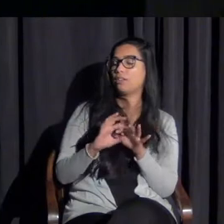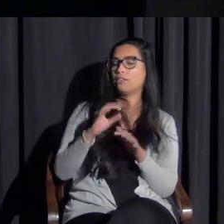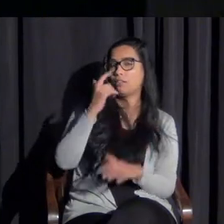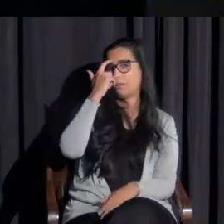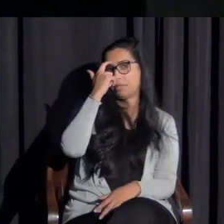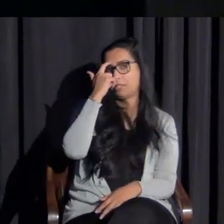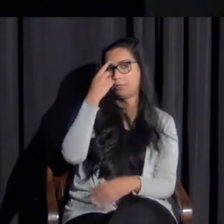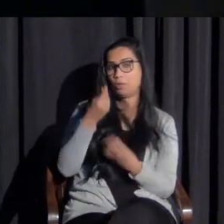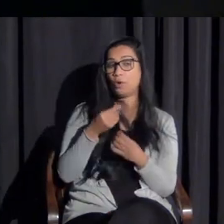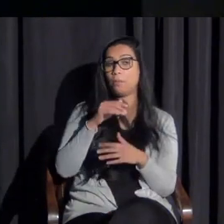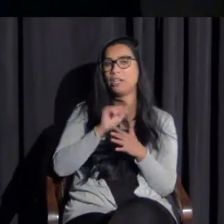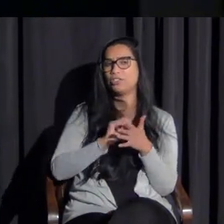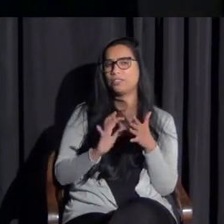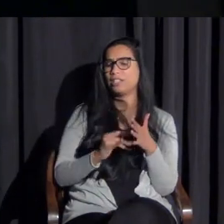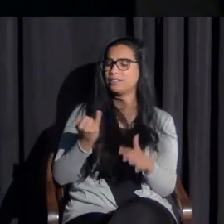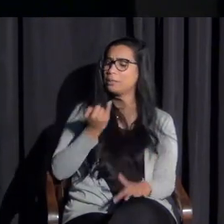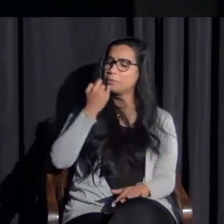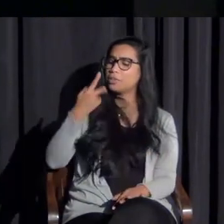essas atividades também